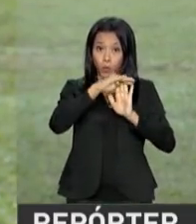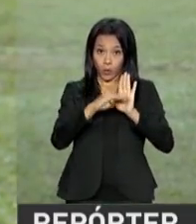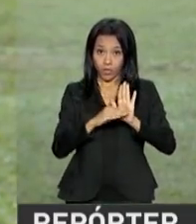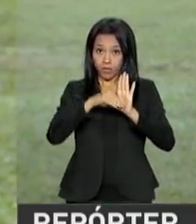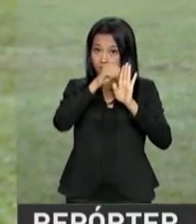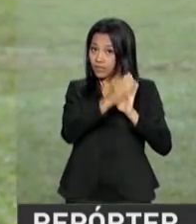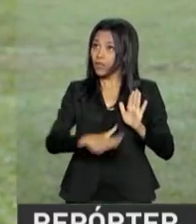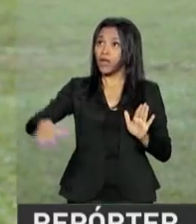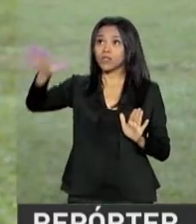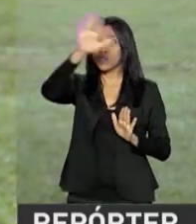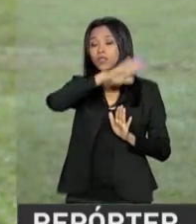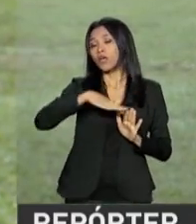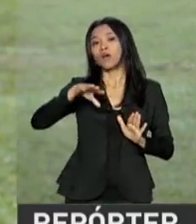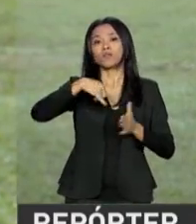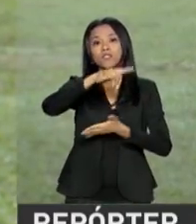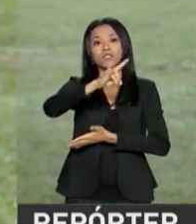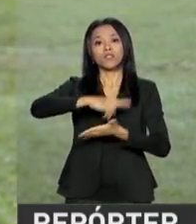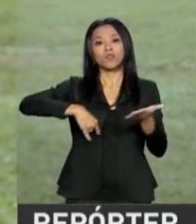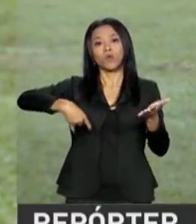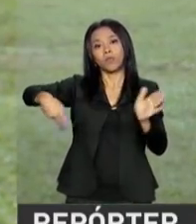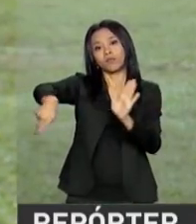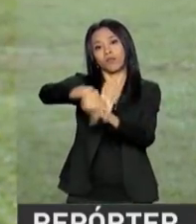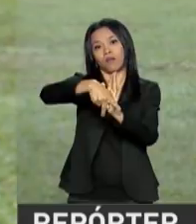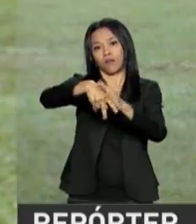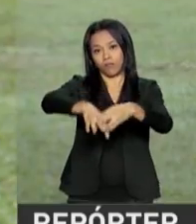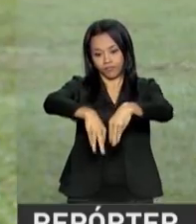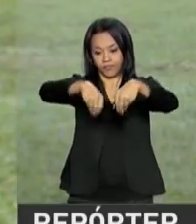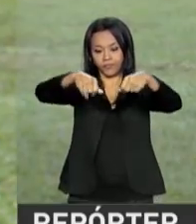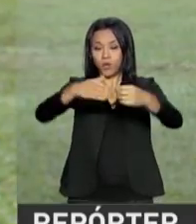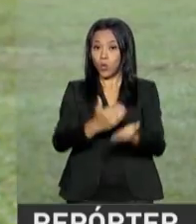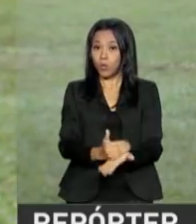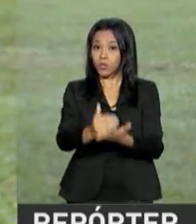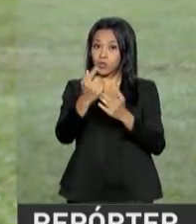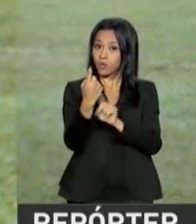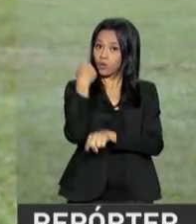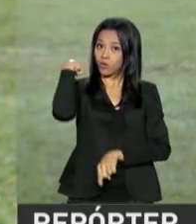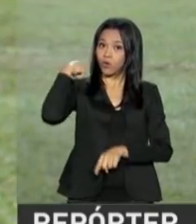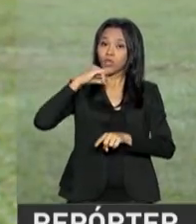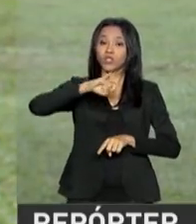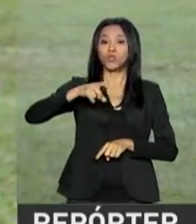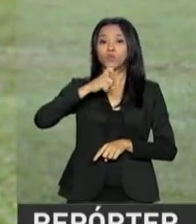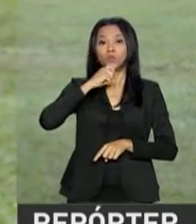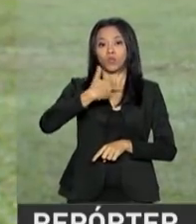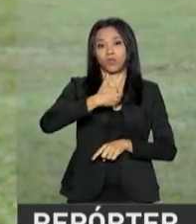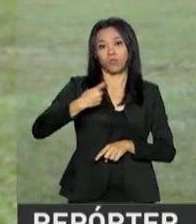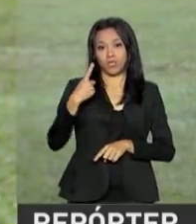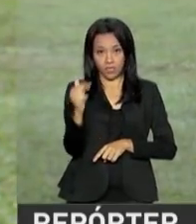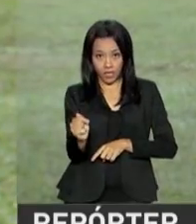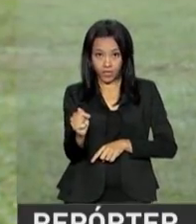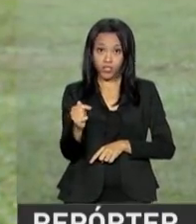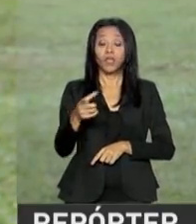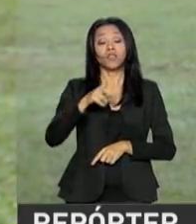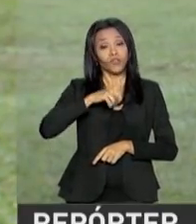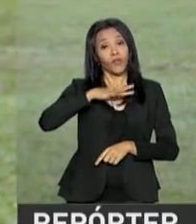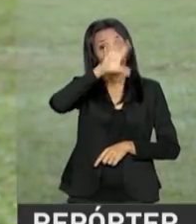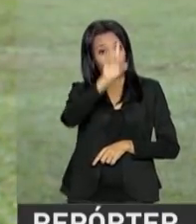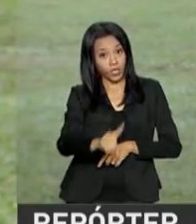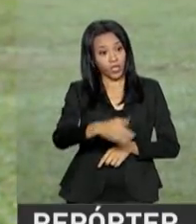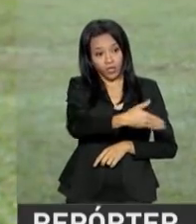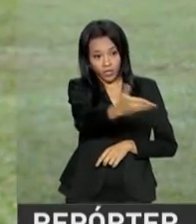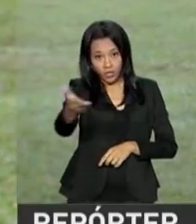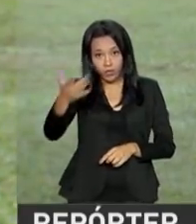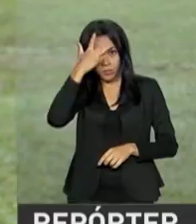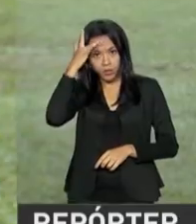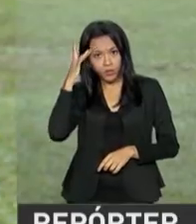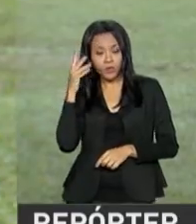regularização fundiária entrou em vigor em julho de 2017 com um programa mais assentados tiveram direito a títulos